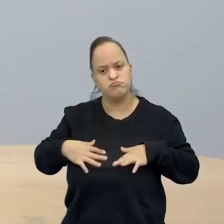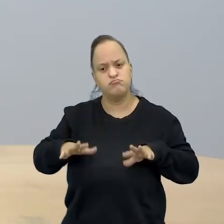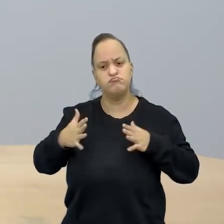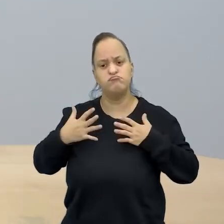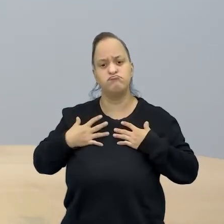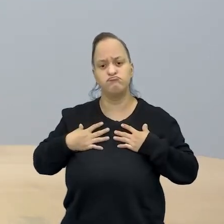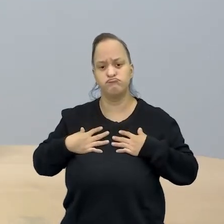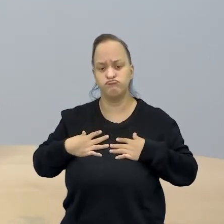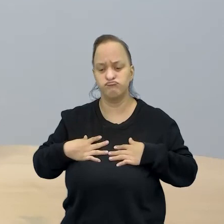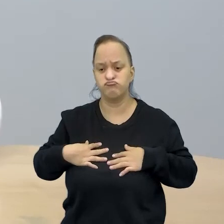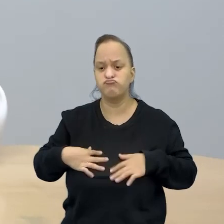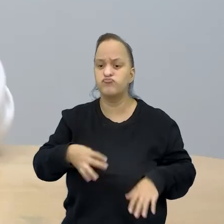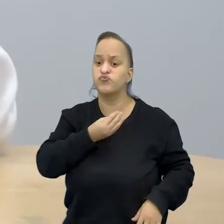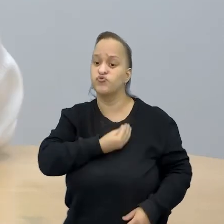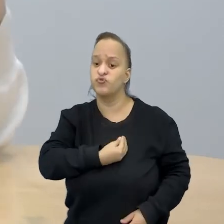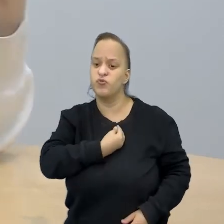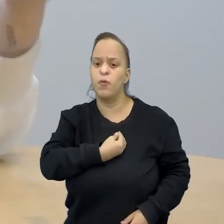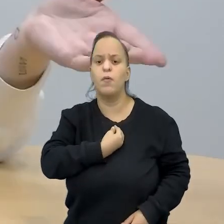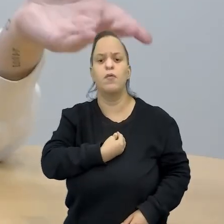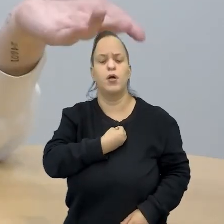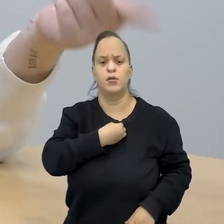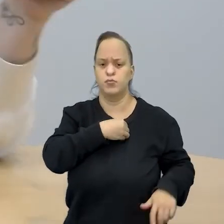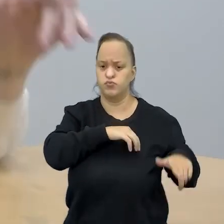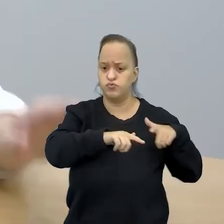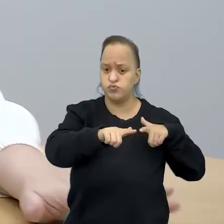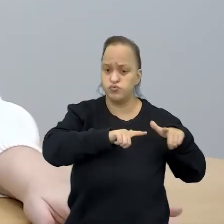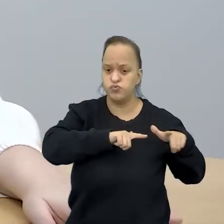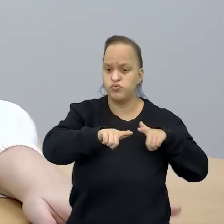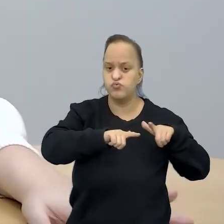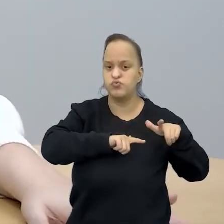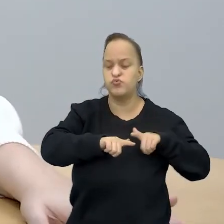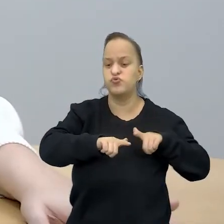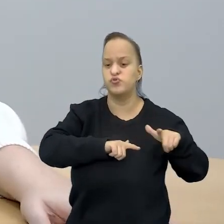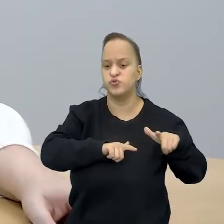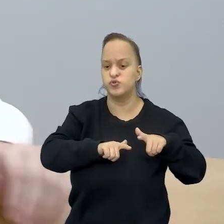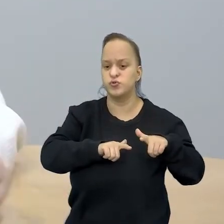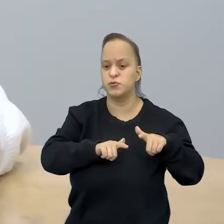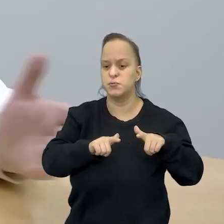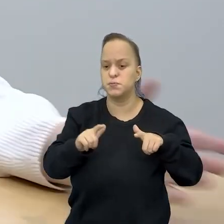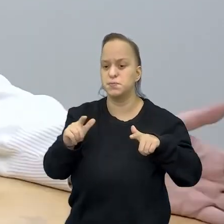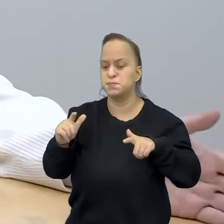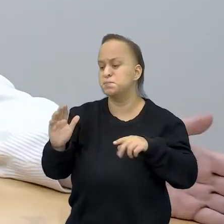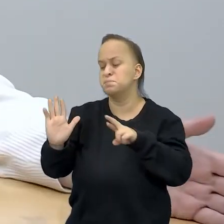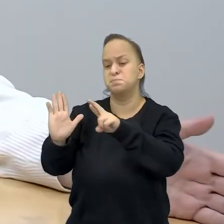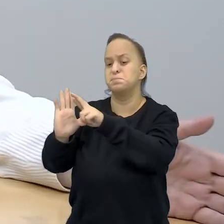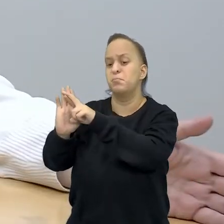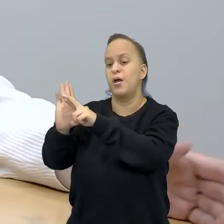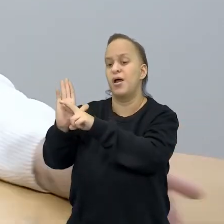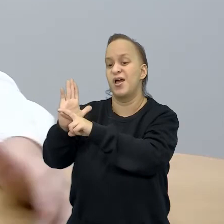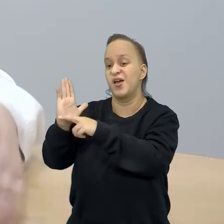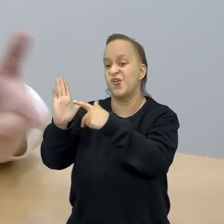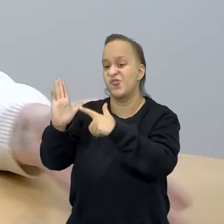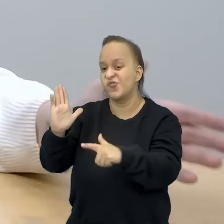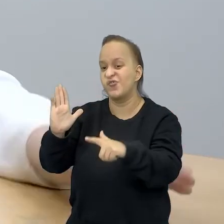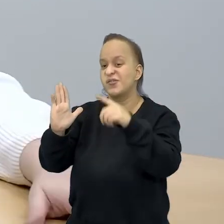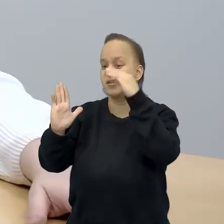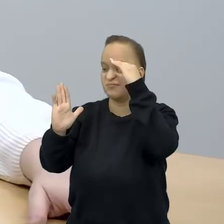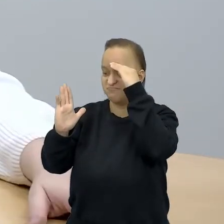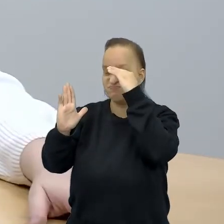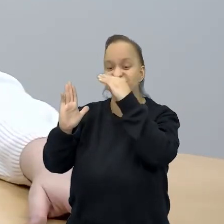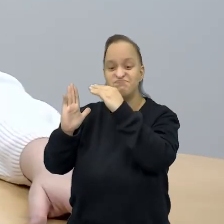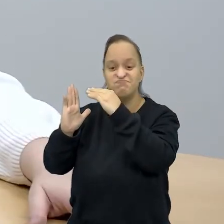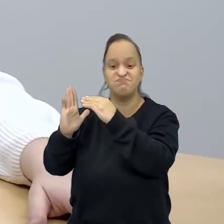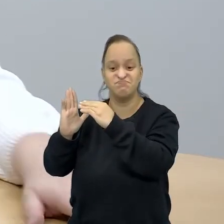no seu trabalho, submetendo-se também com mais facilidade a outras regras, por